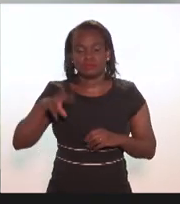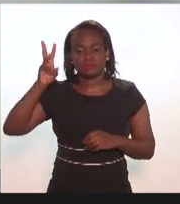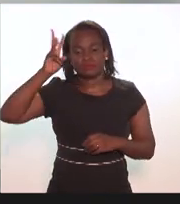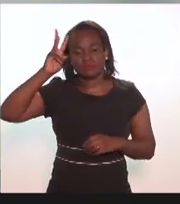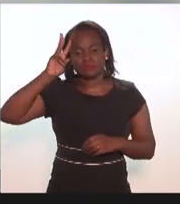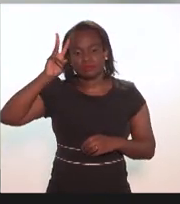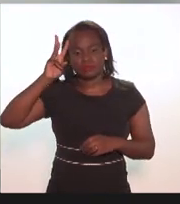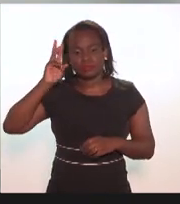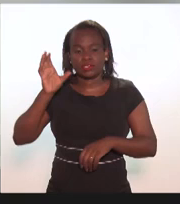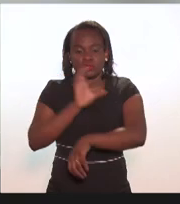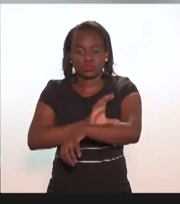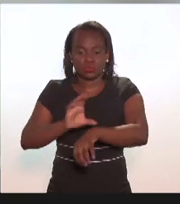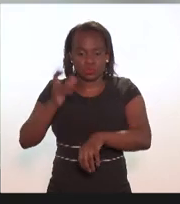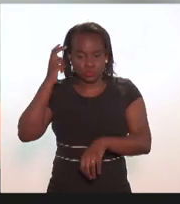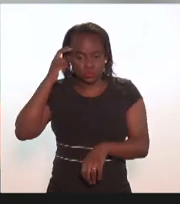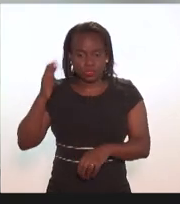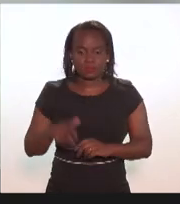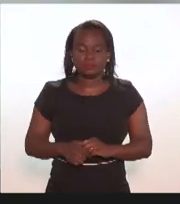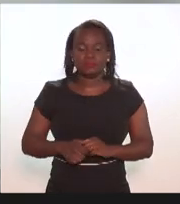Terça-feira é cultura.